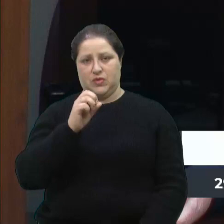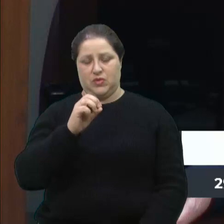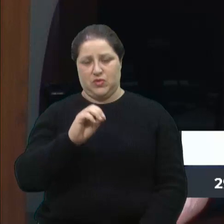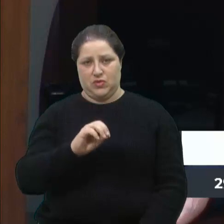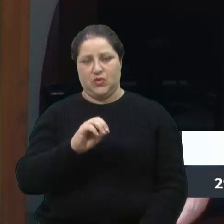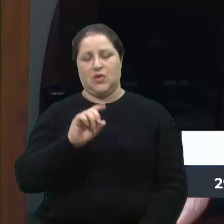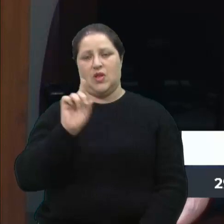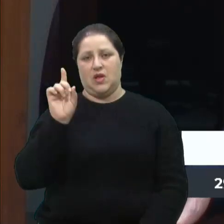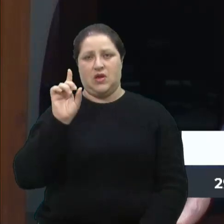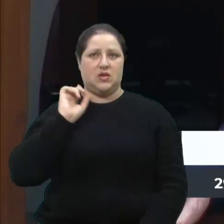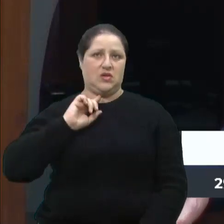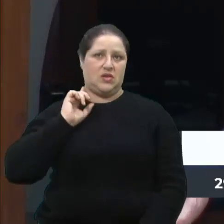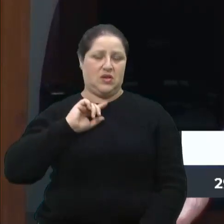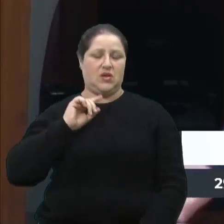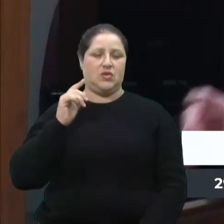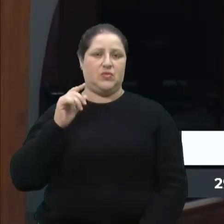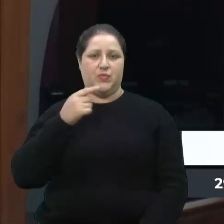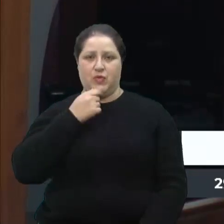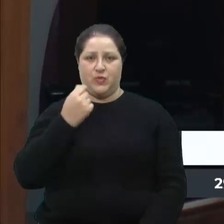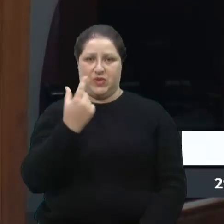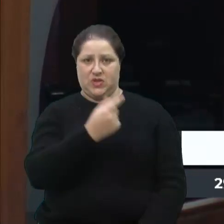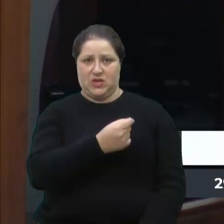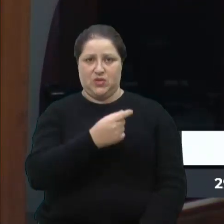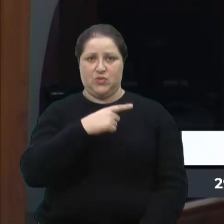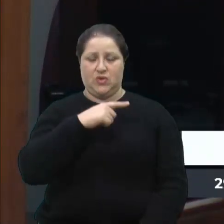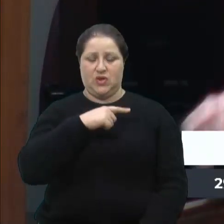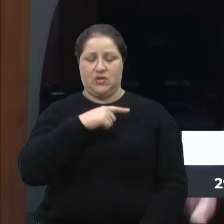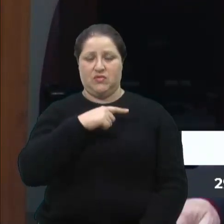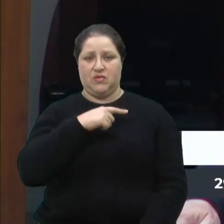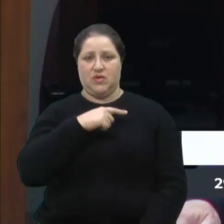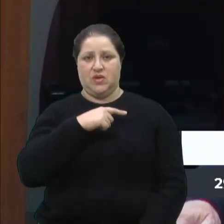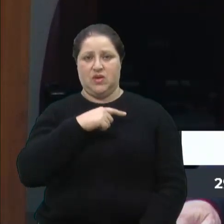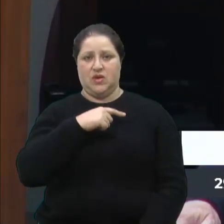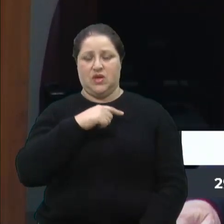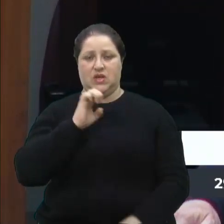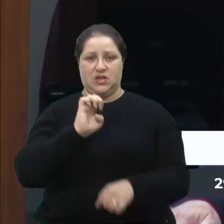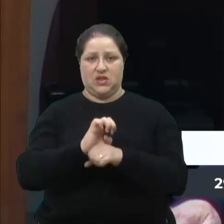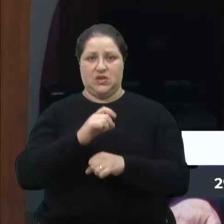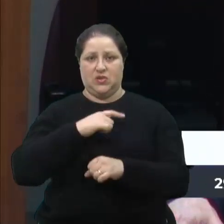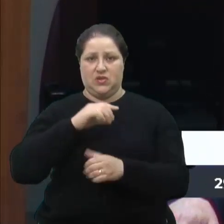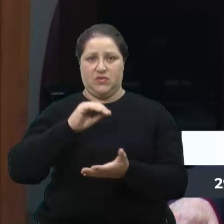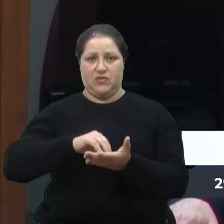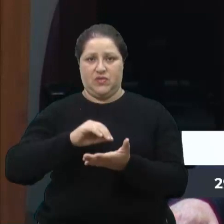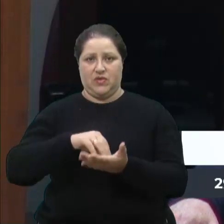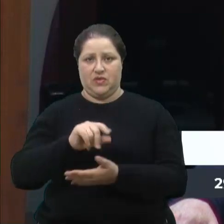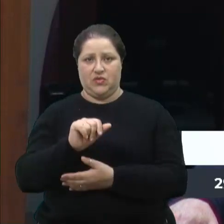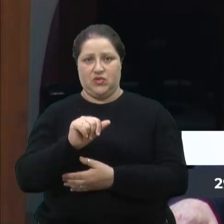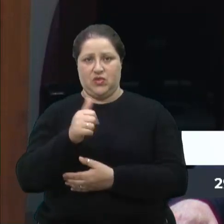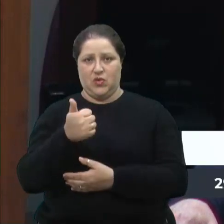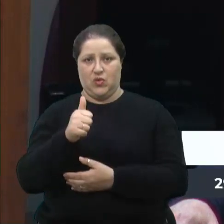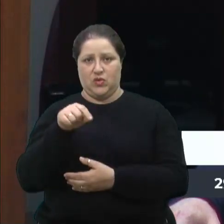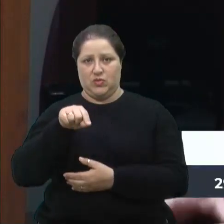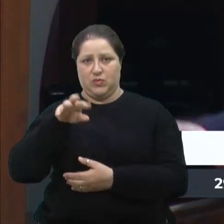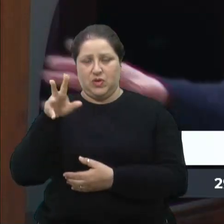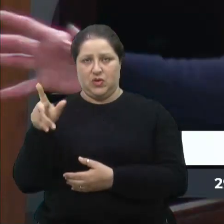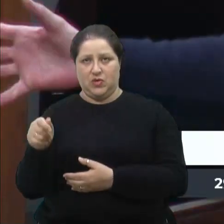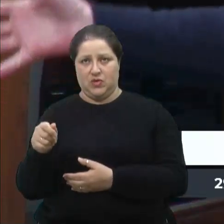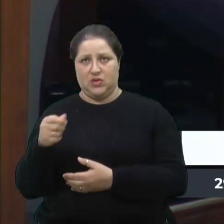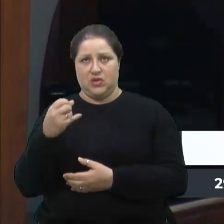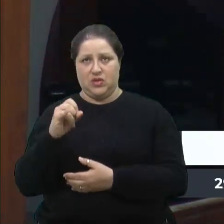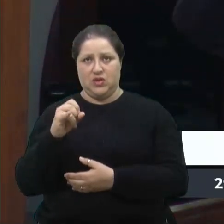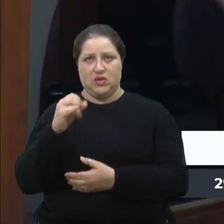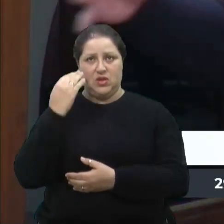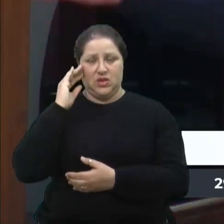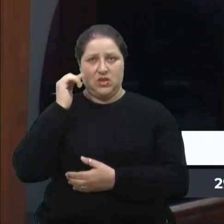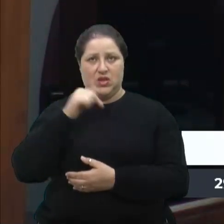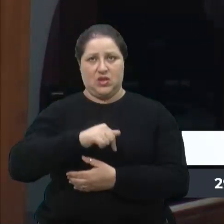estado tinha um déficit de 11 bilhões. Isso, 11 bilhões, vocês entenderem, Caxias do Sul, se tu pegar todo o orçamento